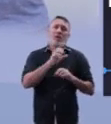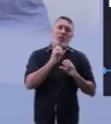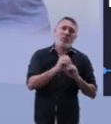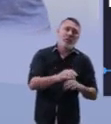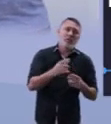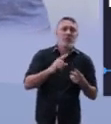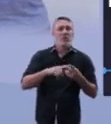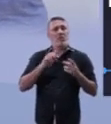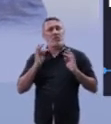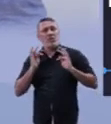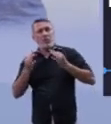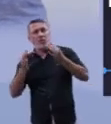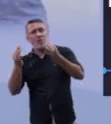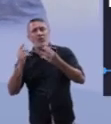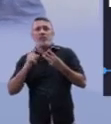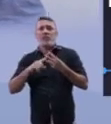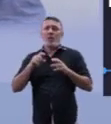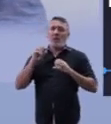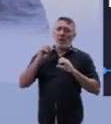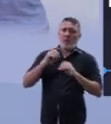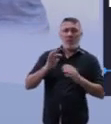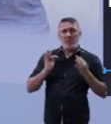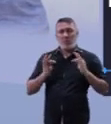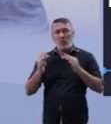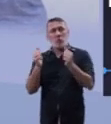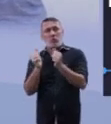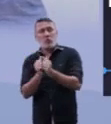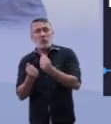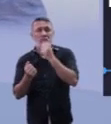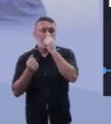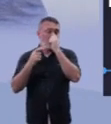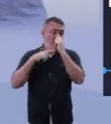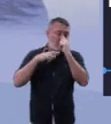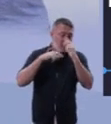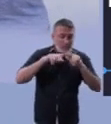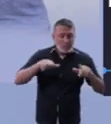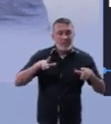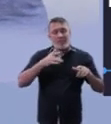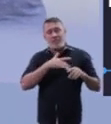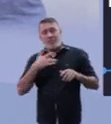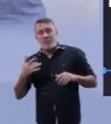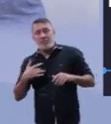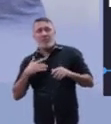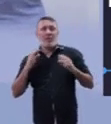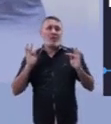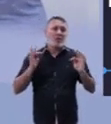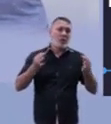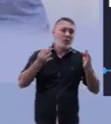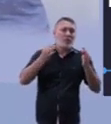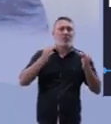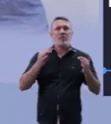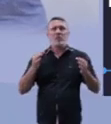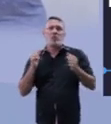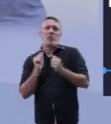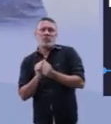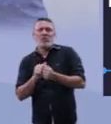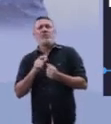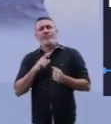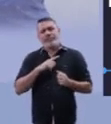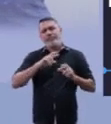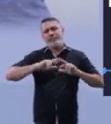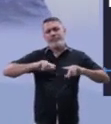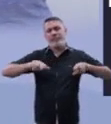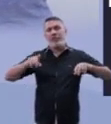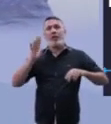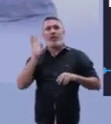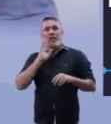Uma área sobre educação, uma área sobre tecnologia, ou educação e tecnologia de forma conjunta, área sobre saúde e tecnologia de